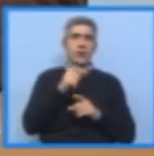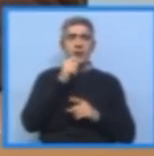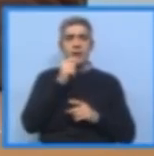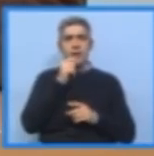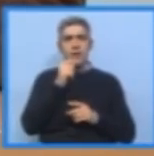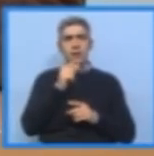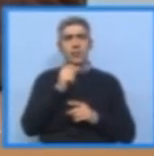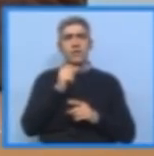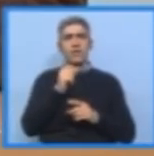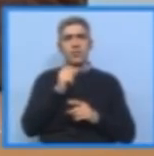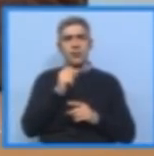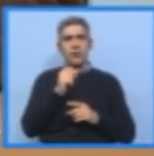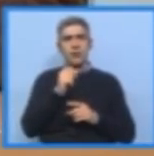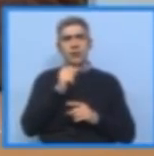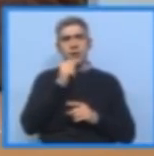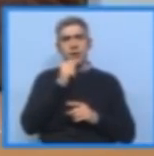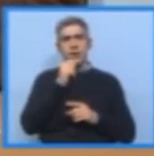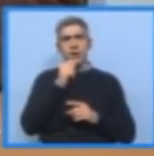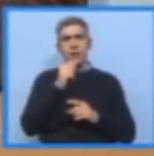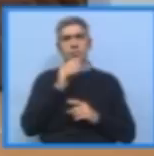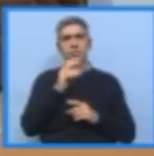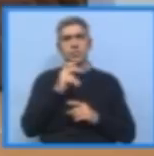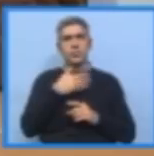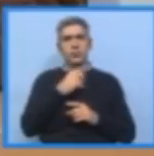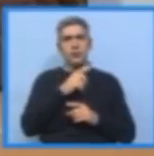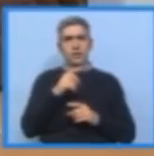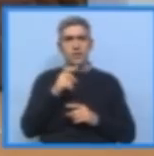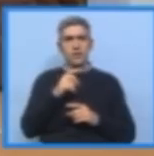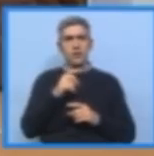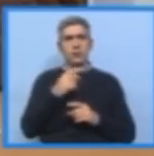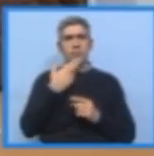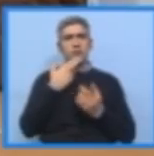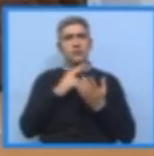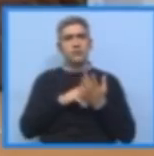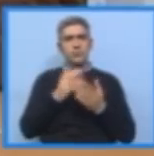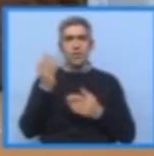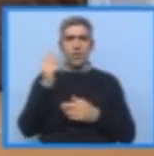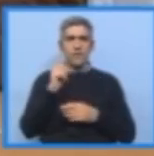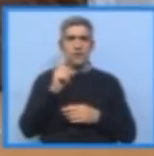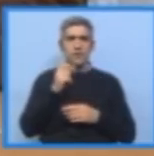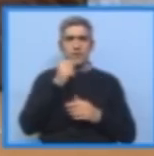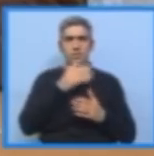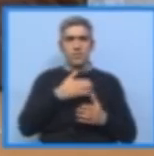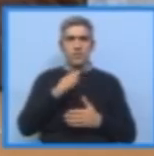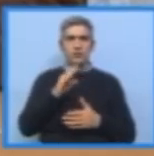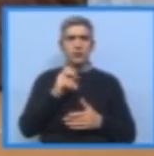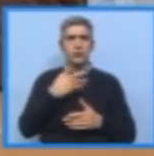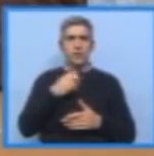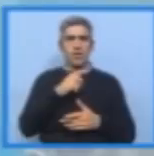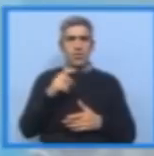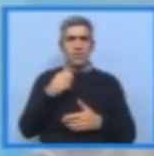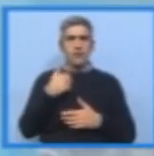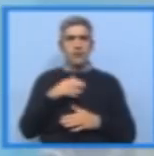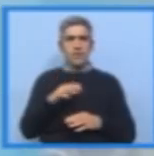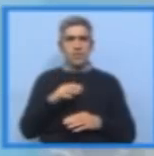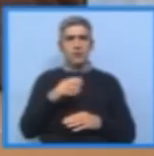água jordânska vodecia, água do Jordão, que não é fisicamente, não é trazida do Rio Jordão,